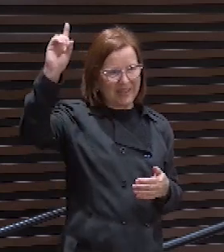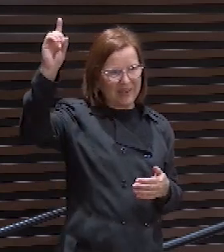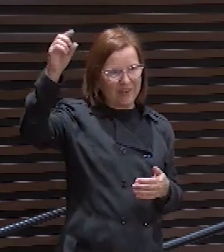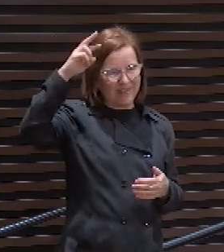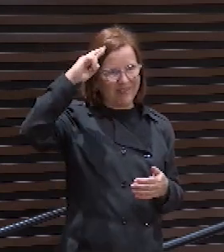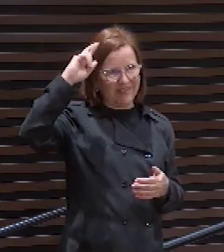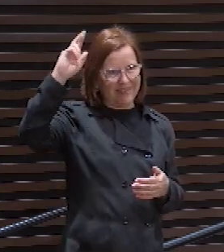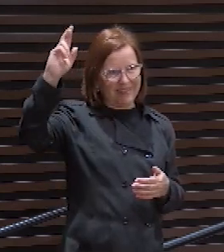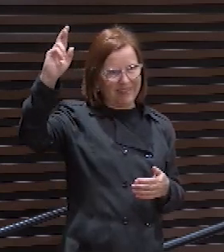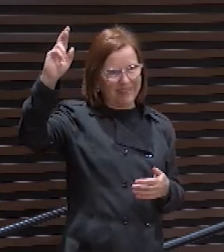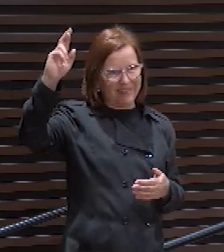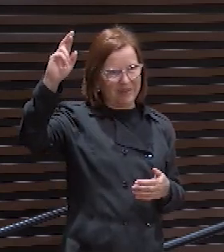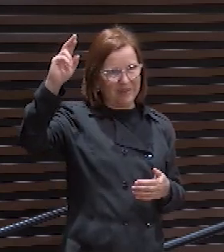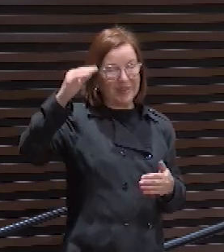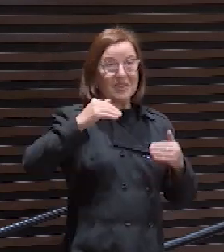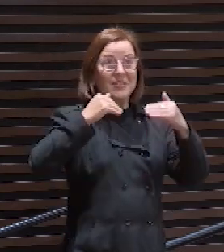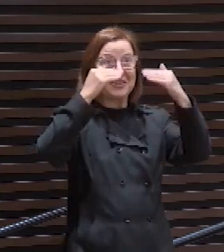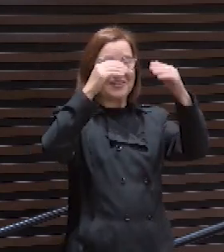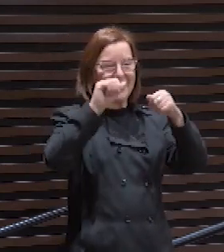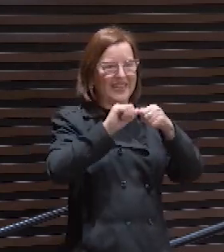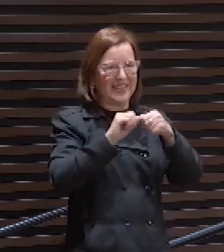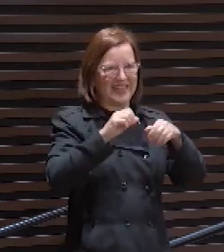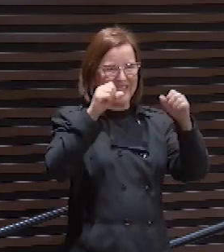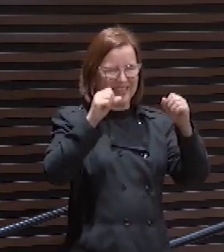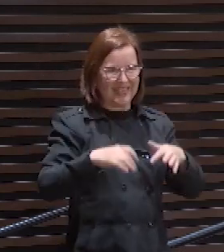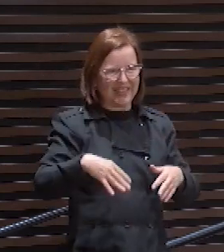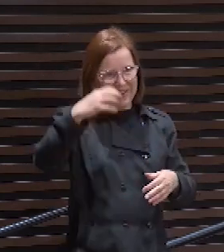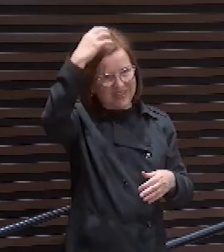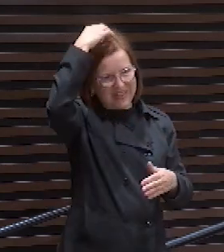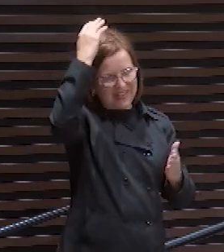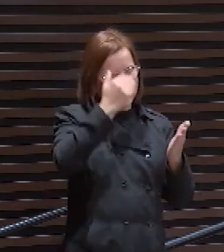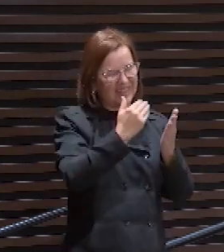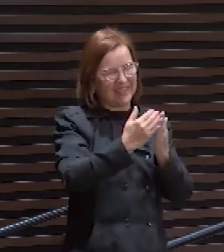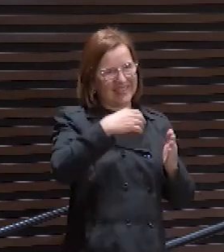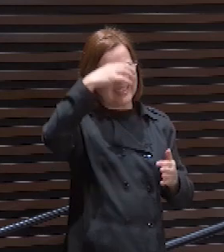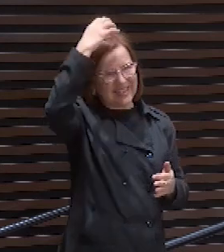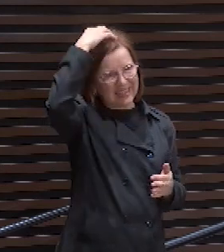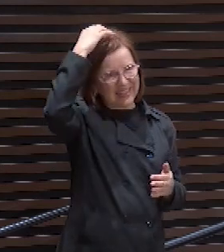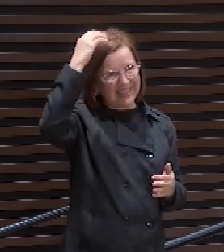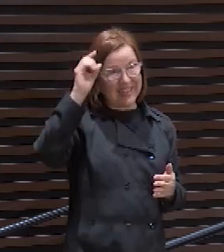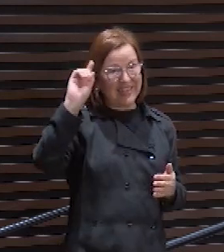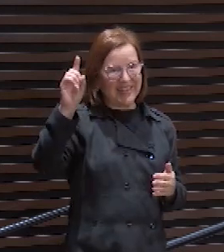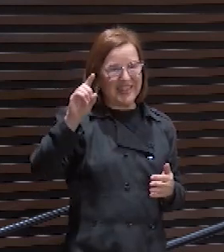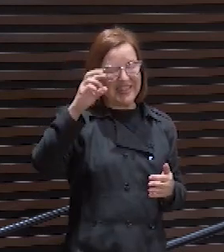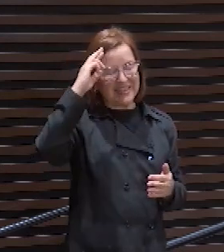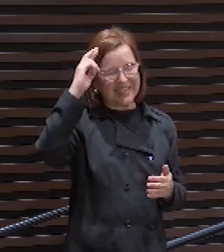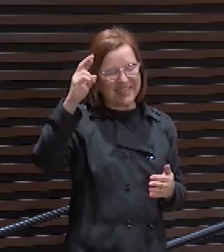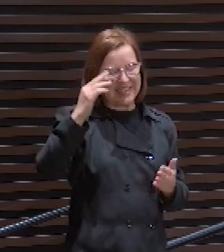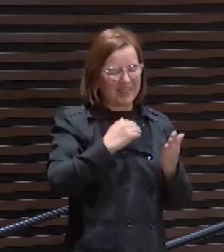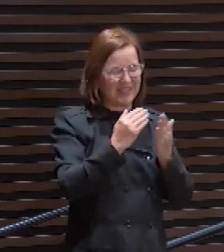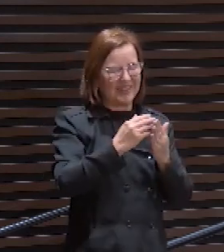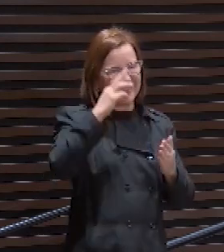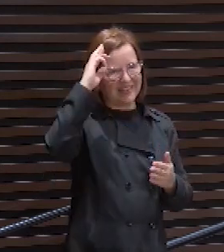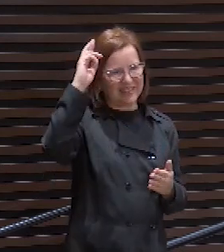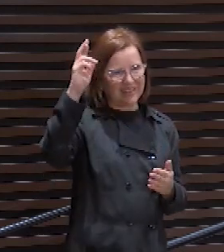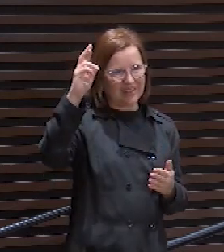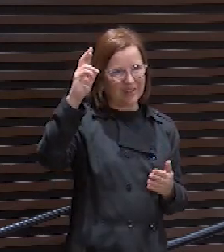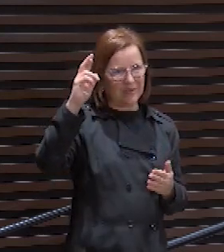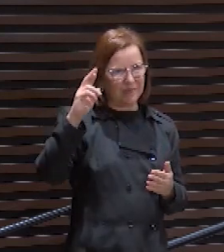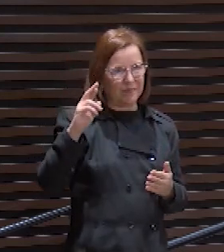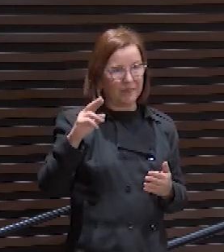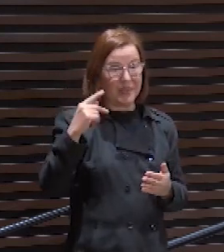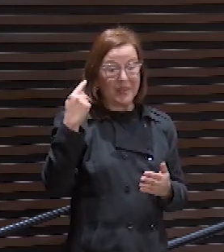Senhor, soberano da criação, o Rei dos Reis, aquele que é Senhor dos Senhores, em sua